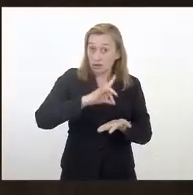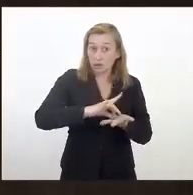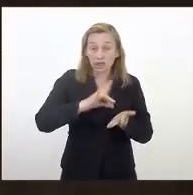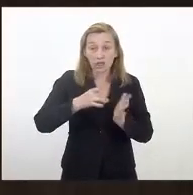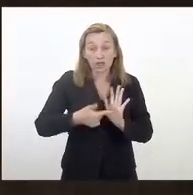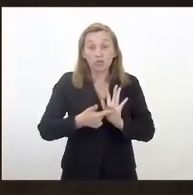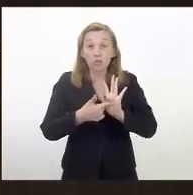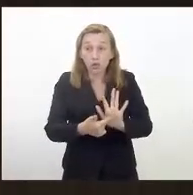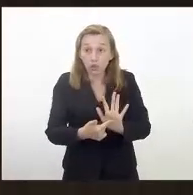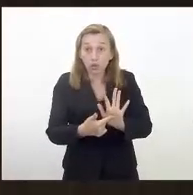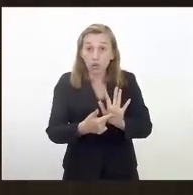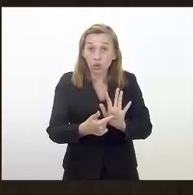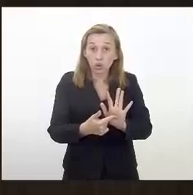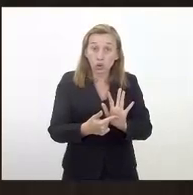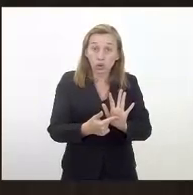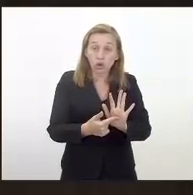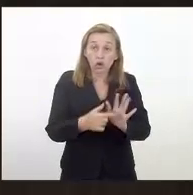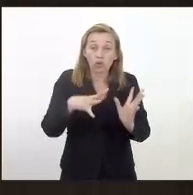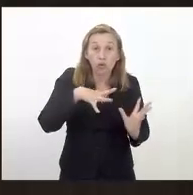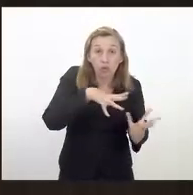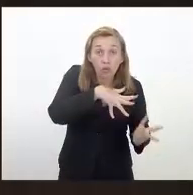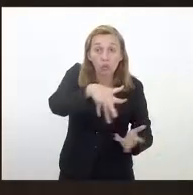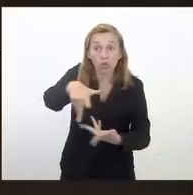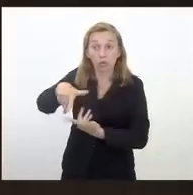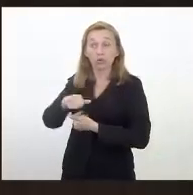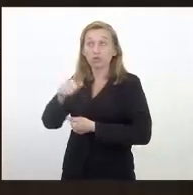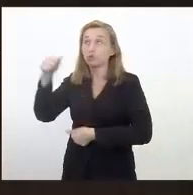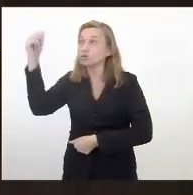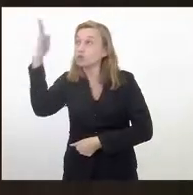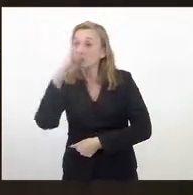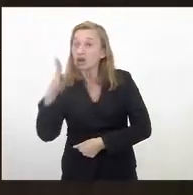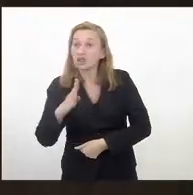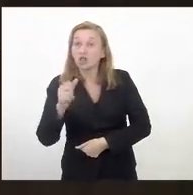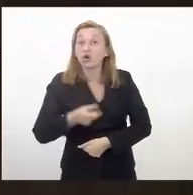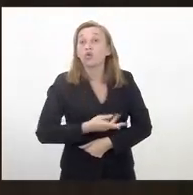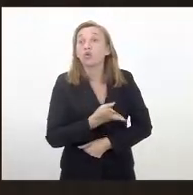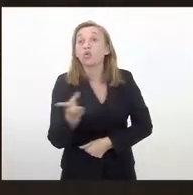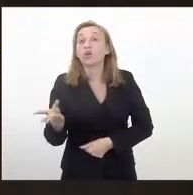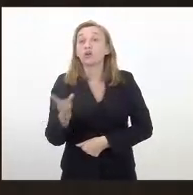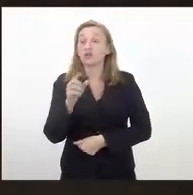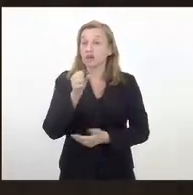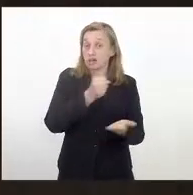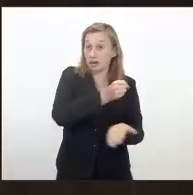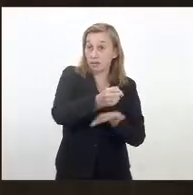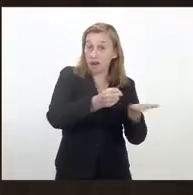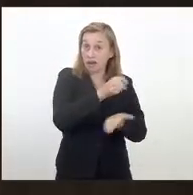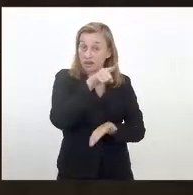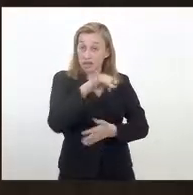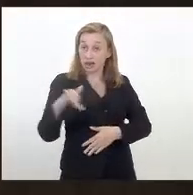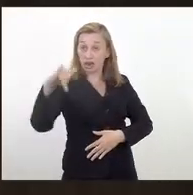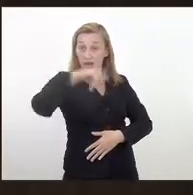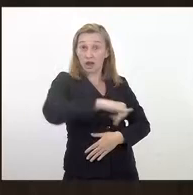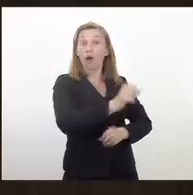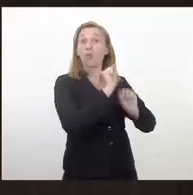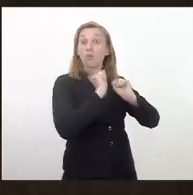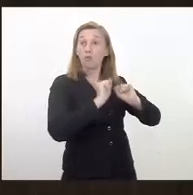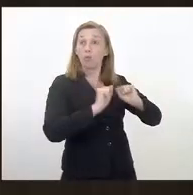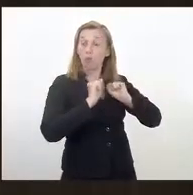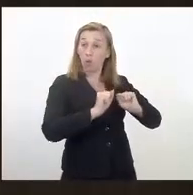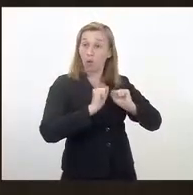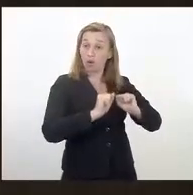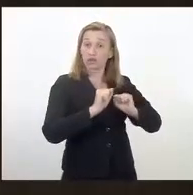revelou para o mundo e para o Brasil o quanto que essa base aérea pode ter